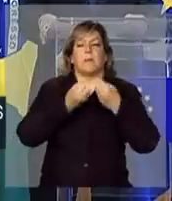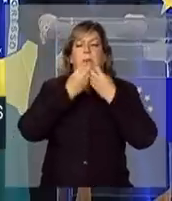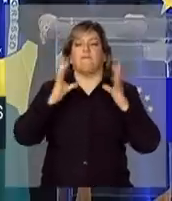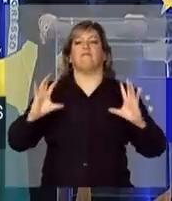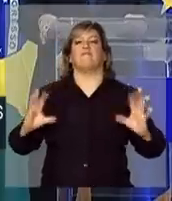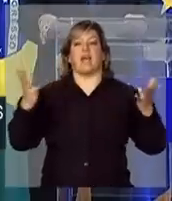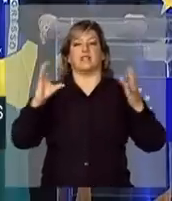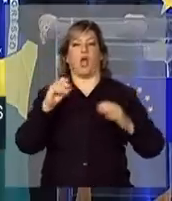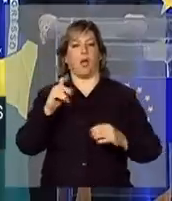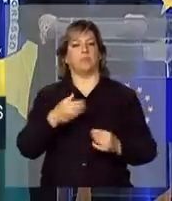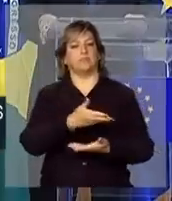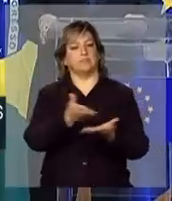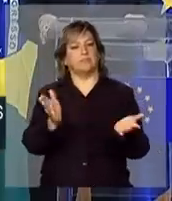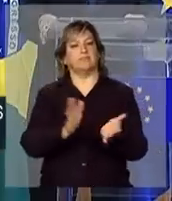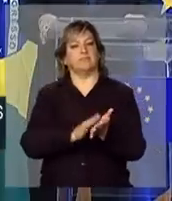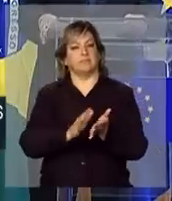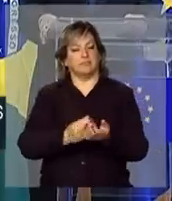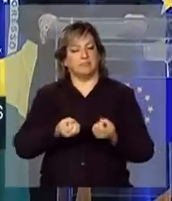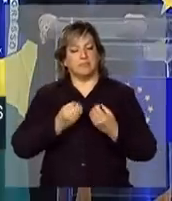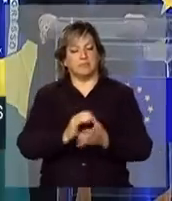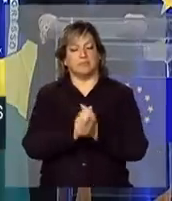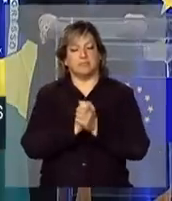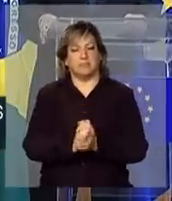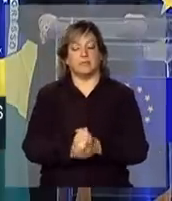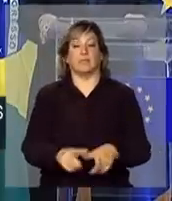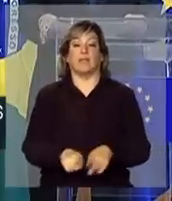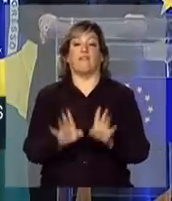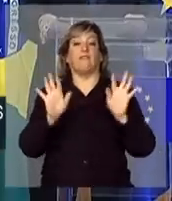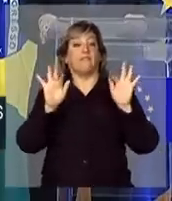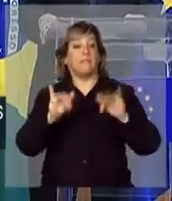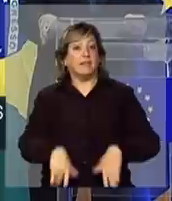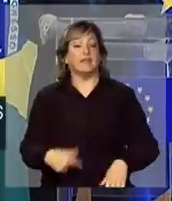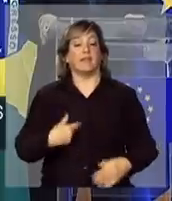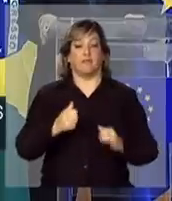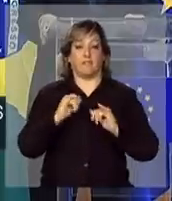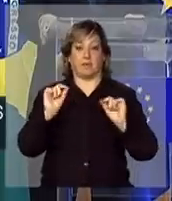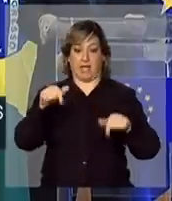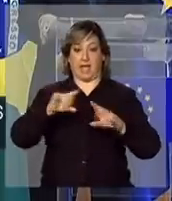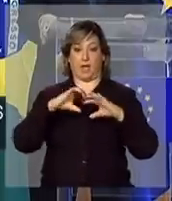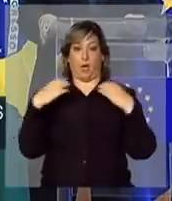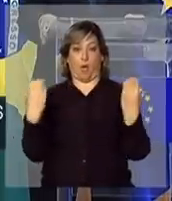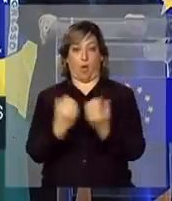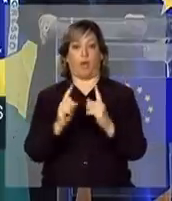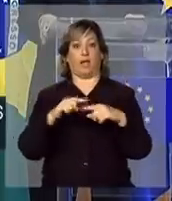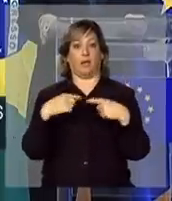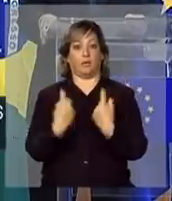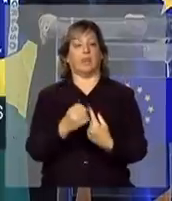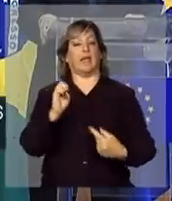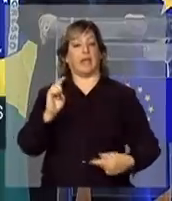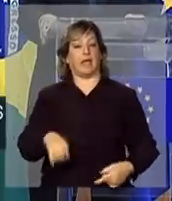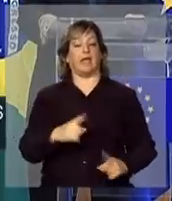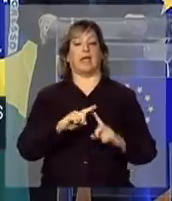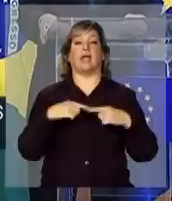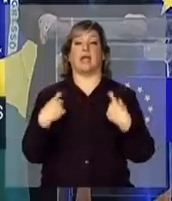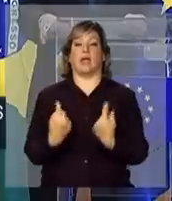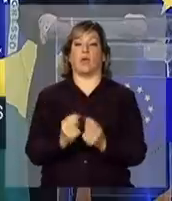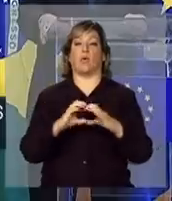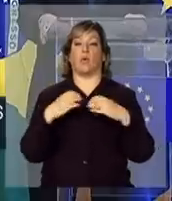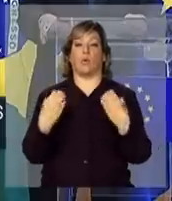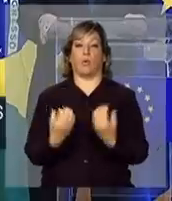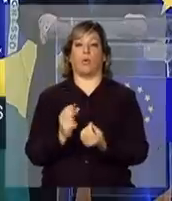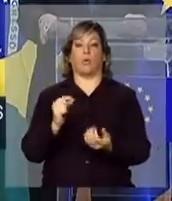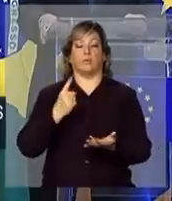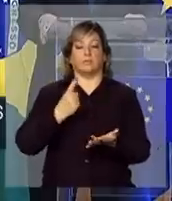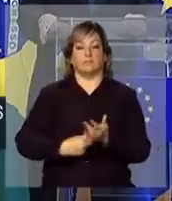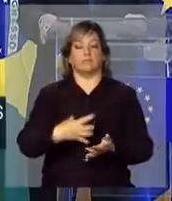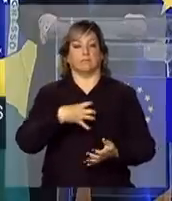eventos e antecipamos com muito interesse essas oportunidades. Por fim, devo afirmar que esta reunião de cúpula é uma reunião de cúpula marcada pela